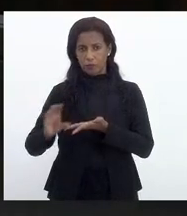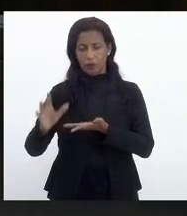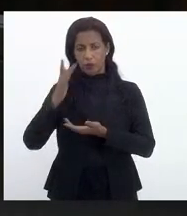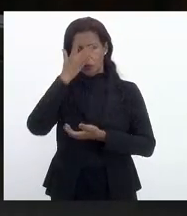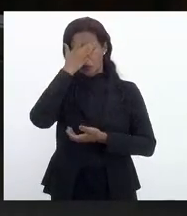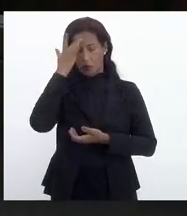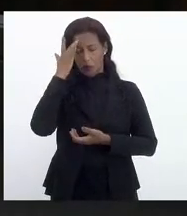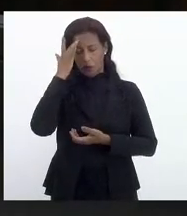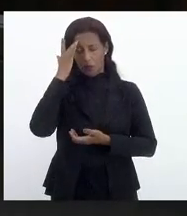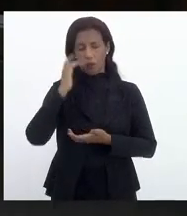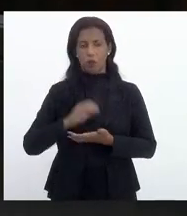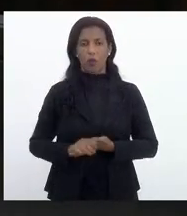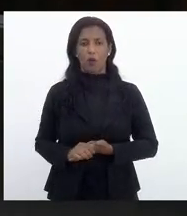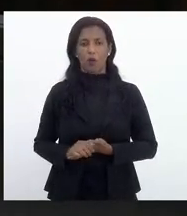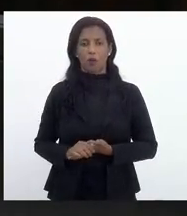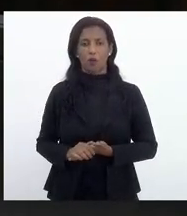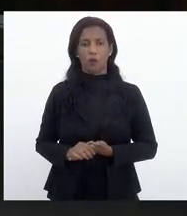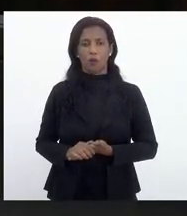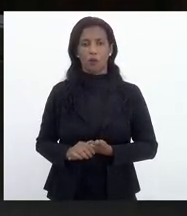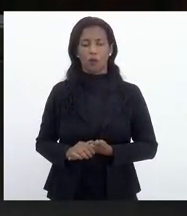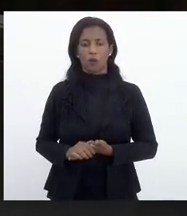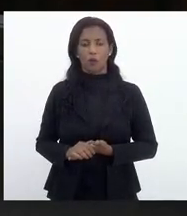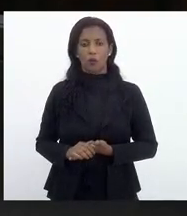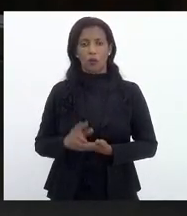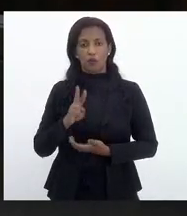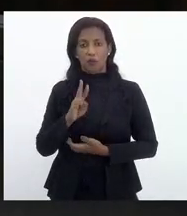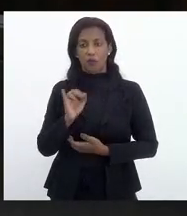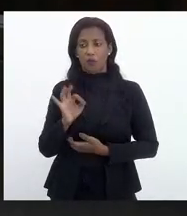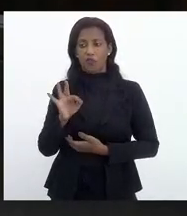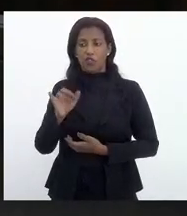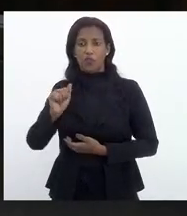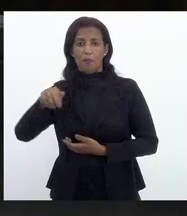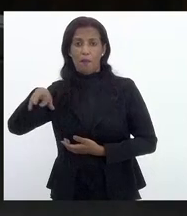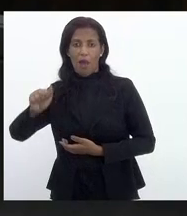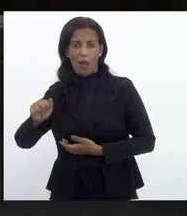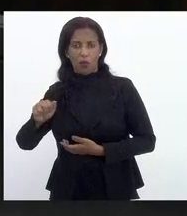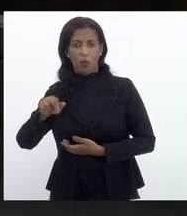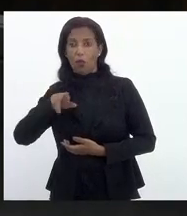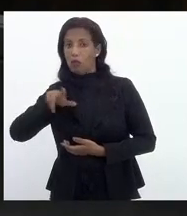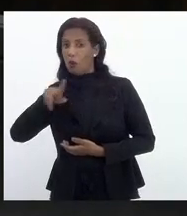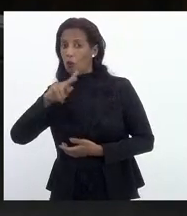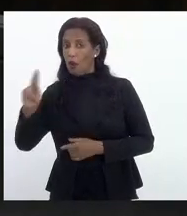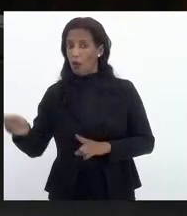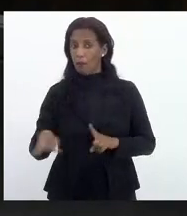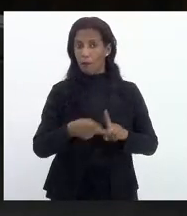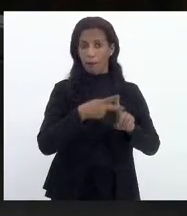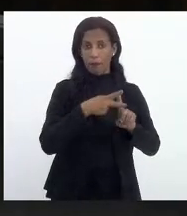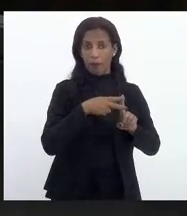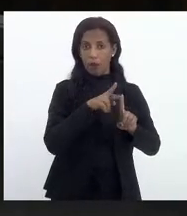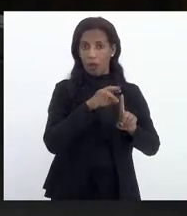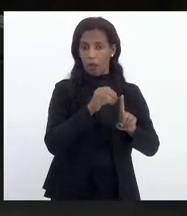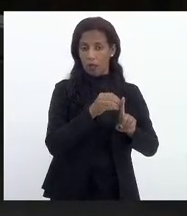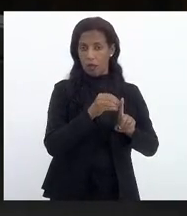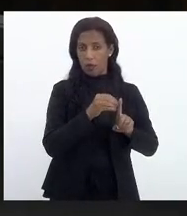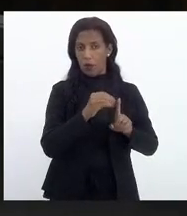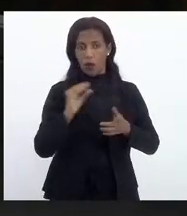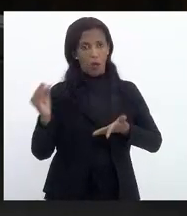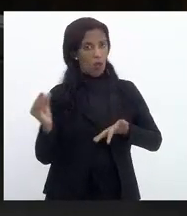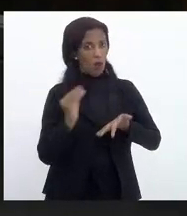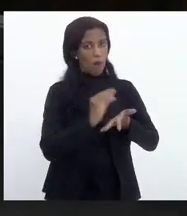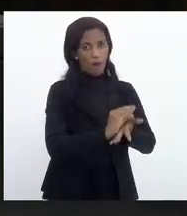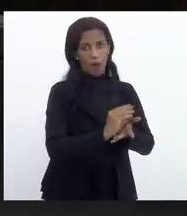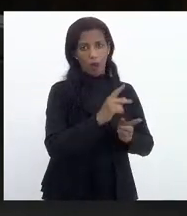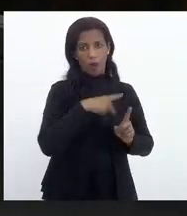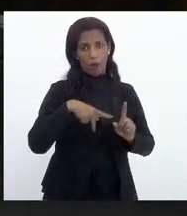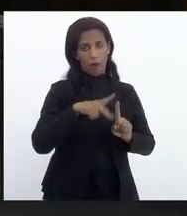pessoal vitimado não é ao Rio Previdência e ele não contribui para o rei